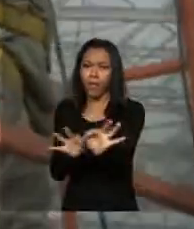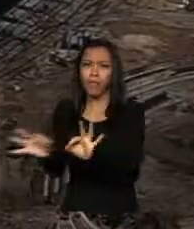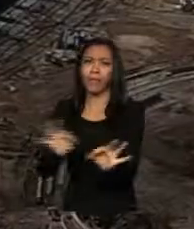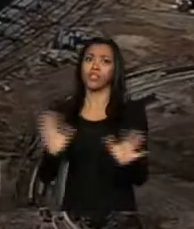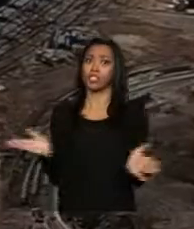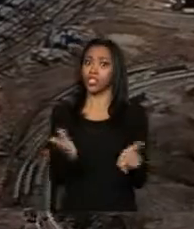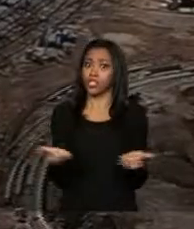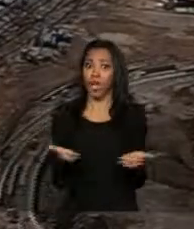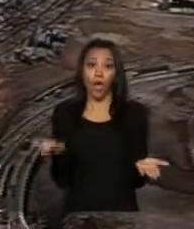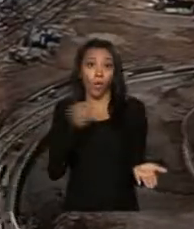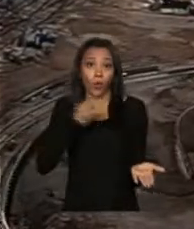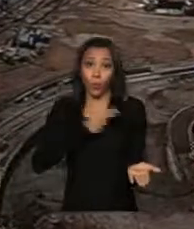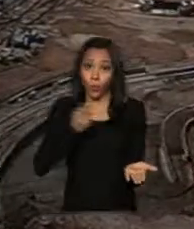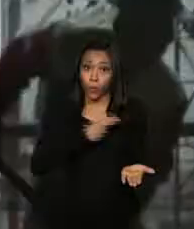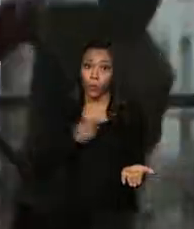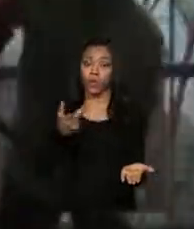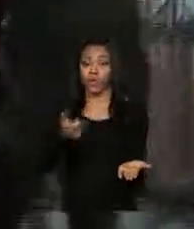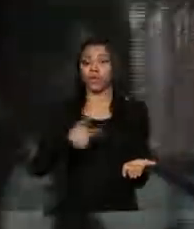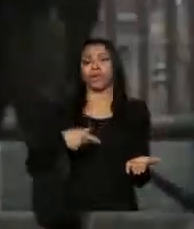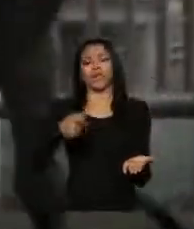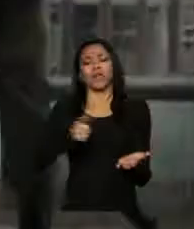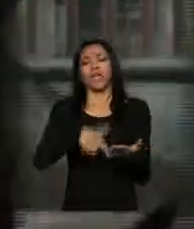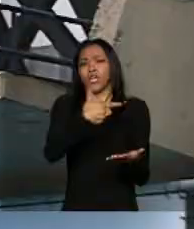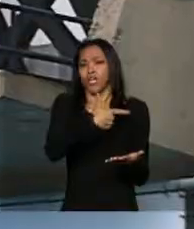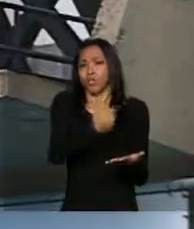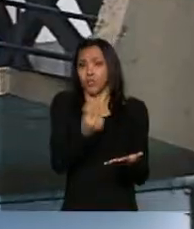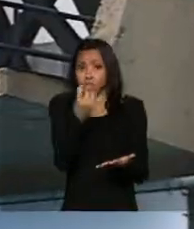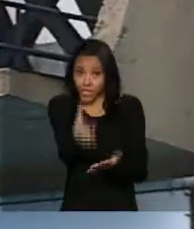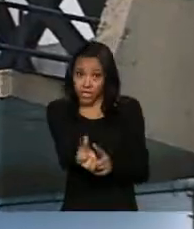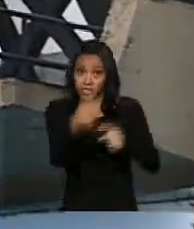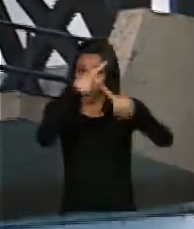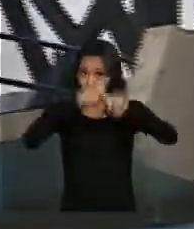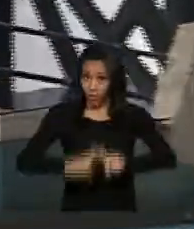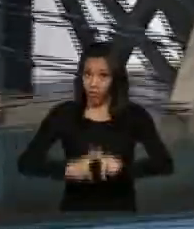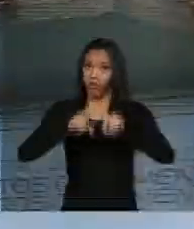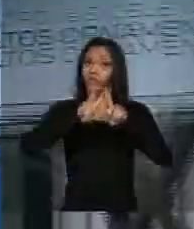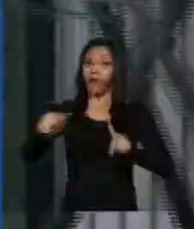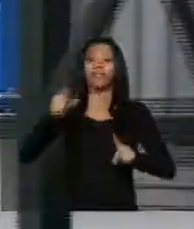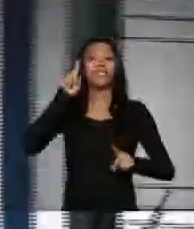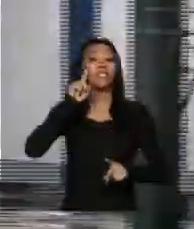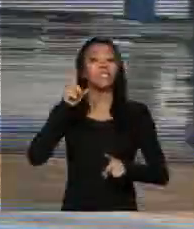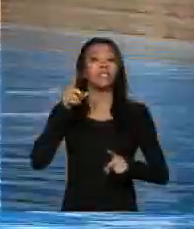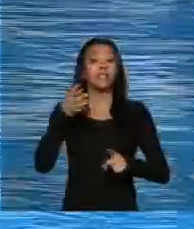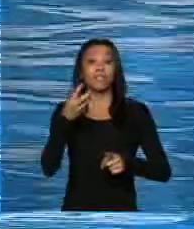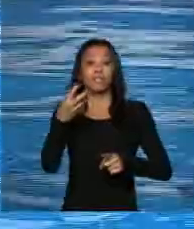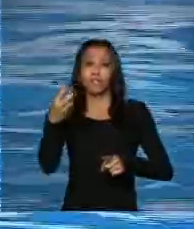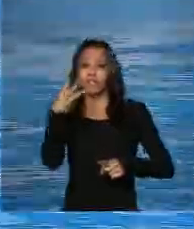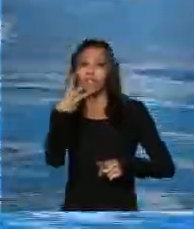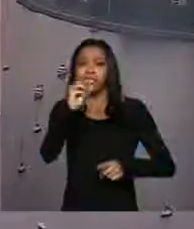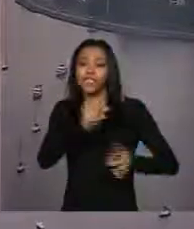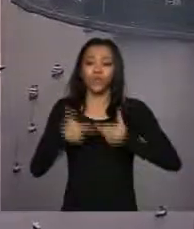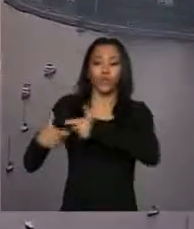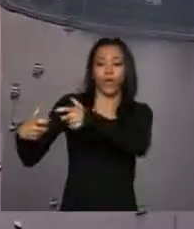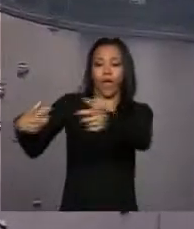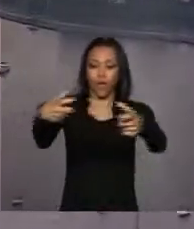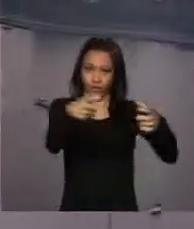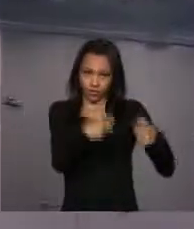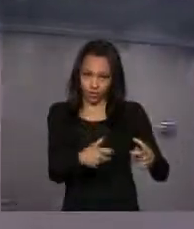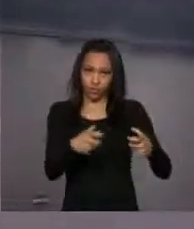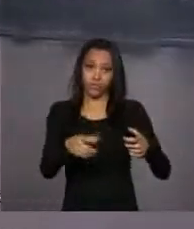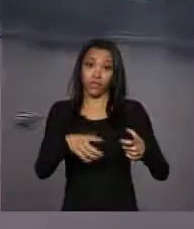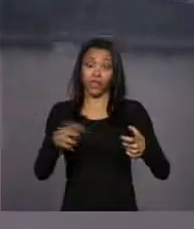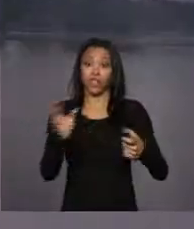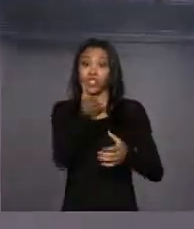ritmo acelerado. As competições em 2016 vão acontecer em 31 instalações esportivas, divididas